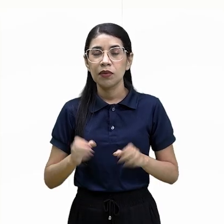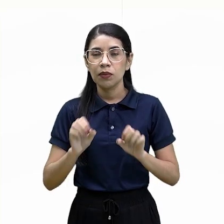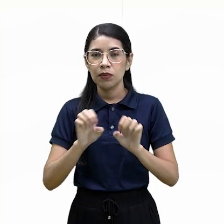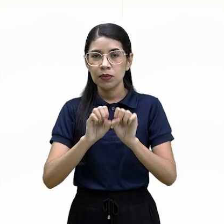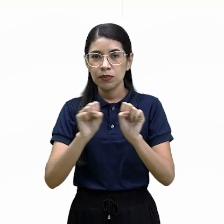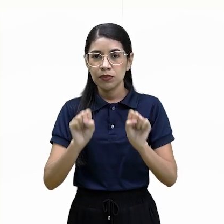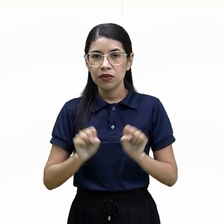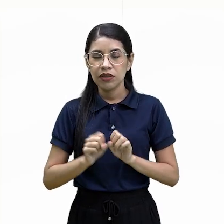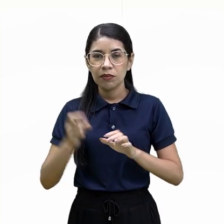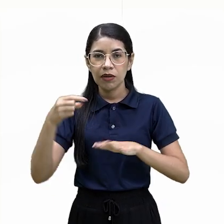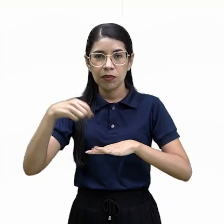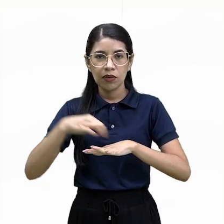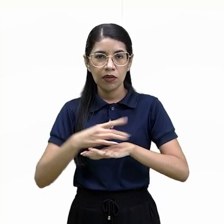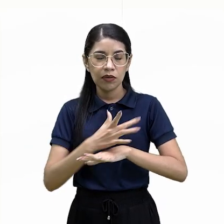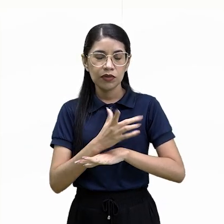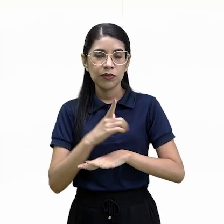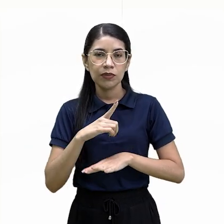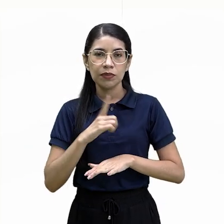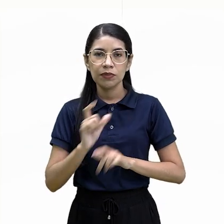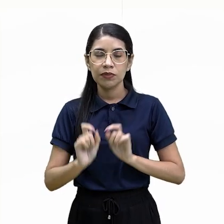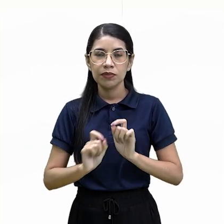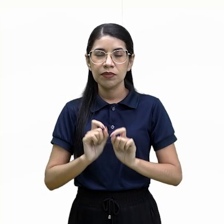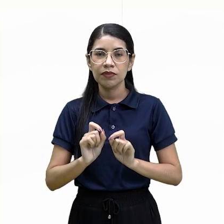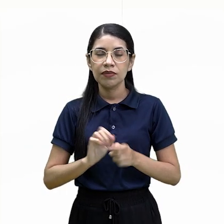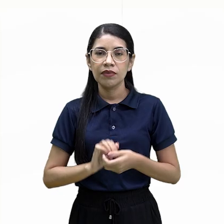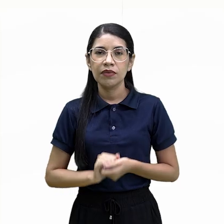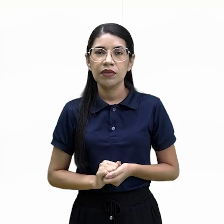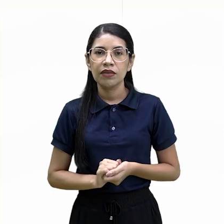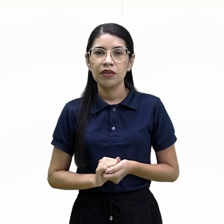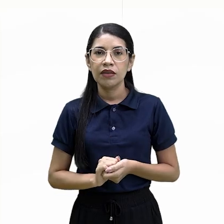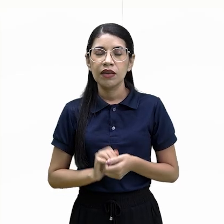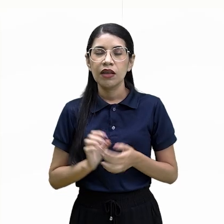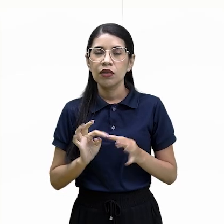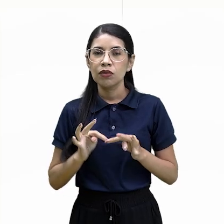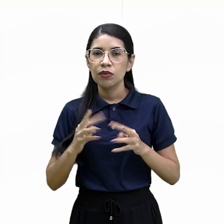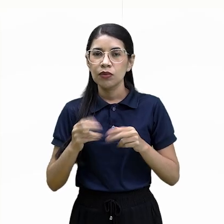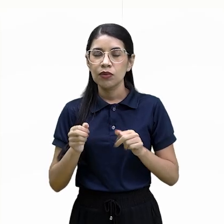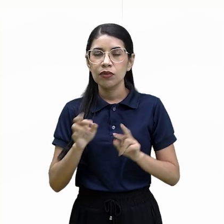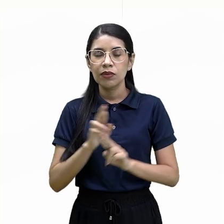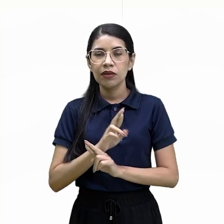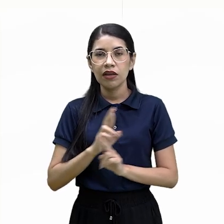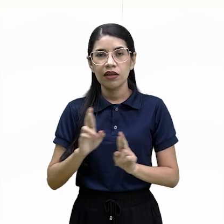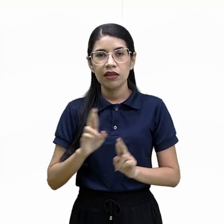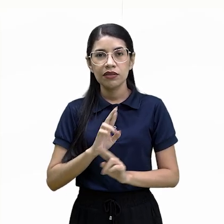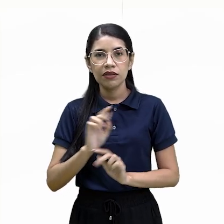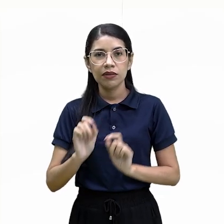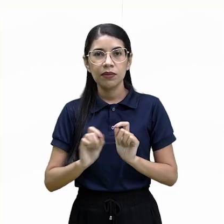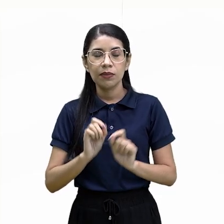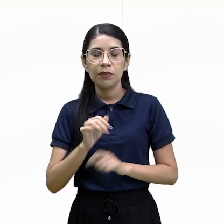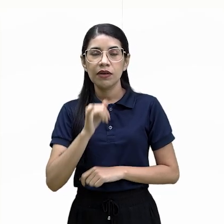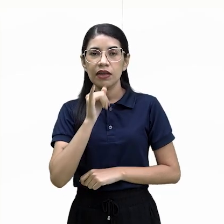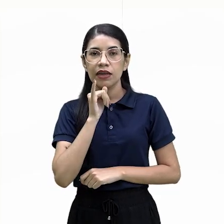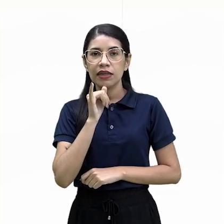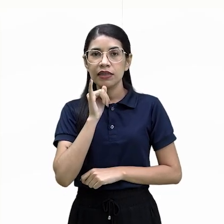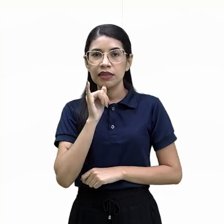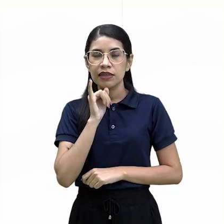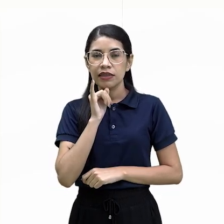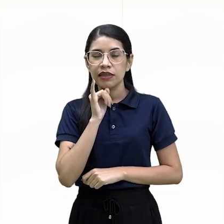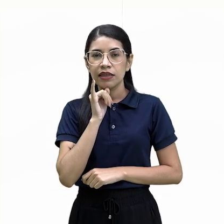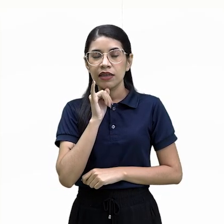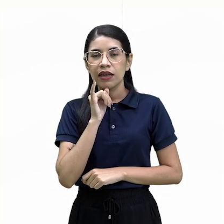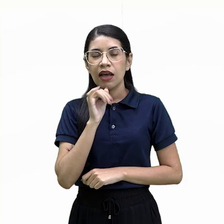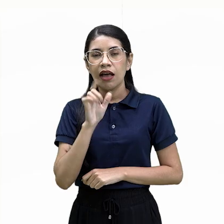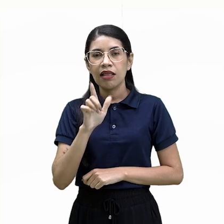óptico envolve aí tudo que se refere como, por exemplo, como